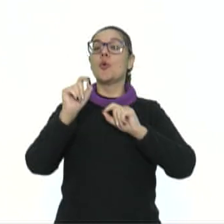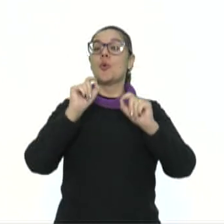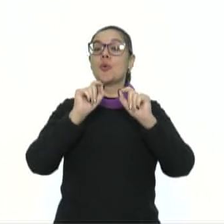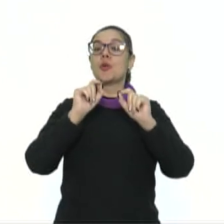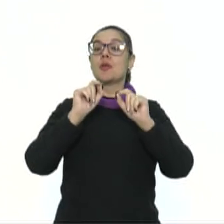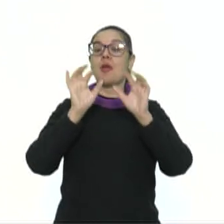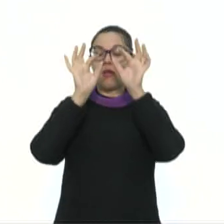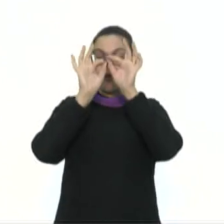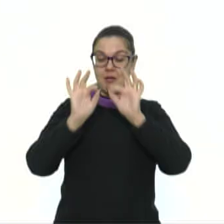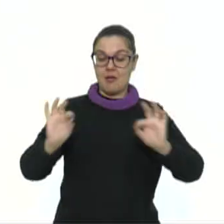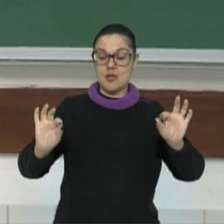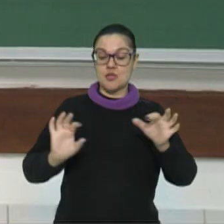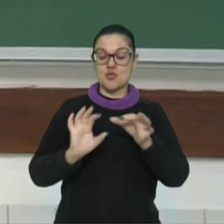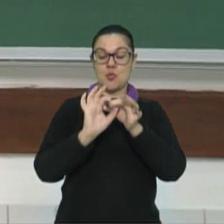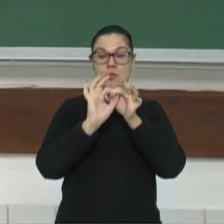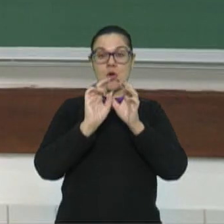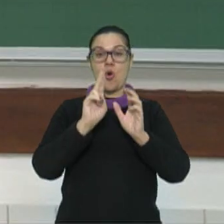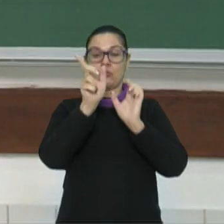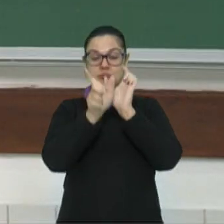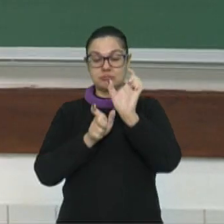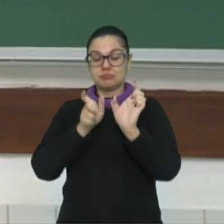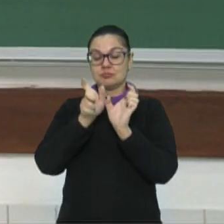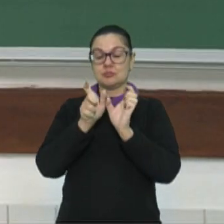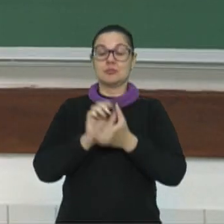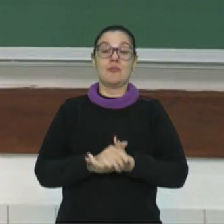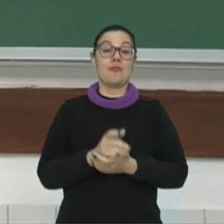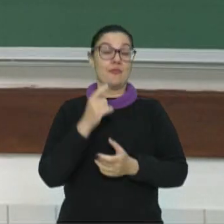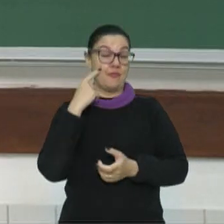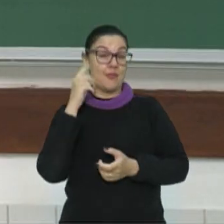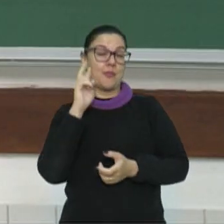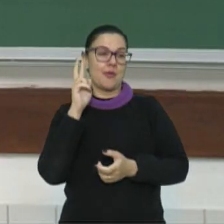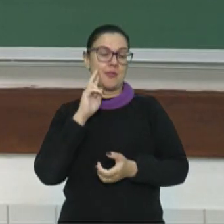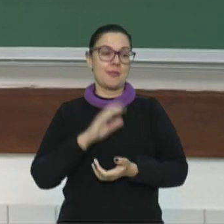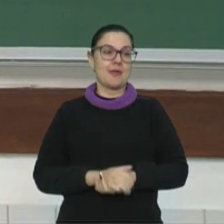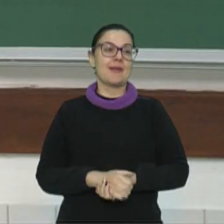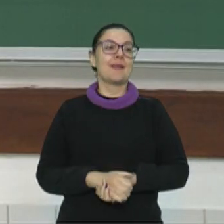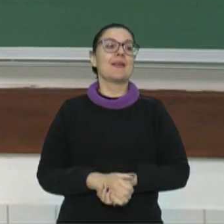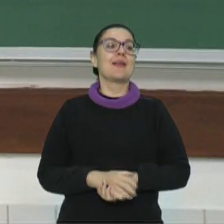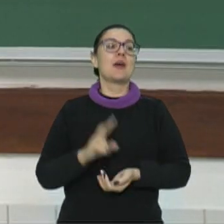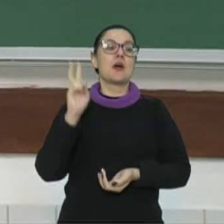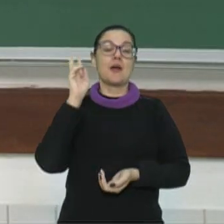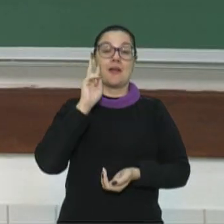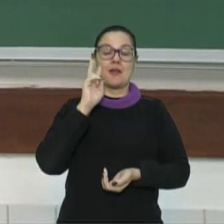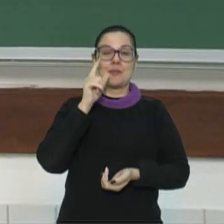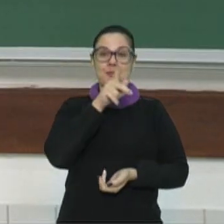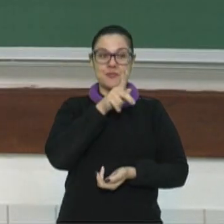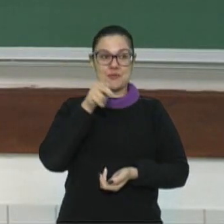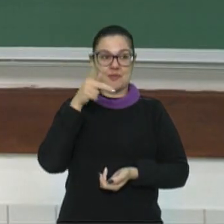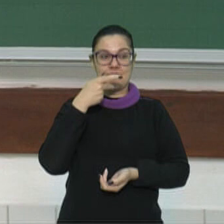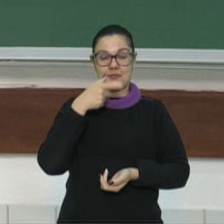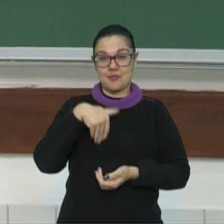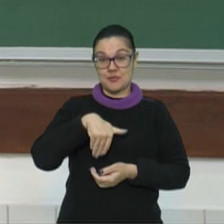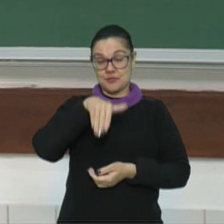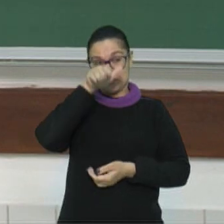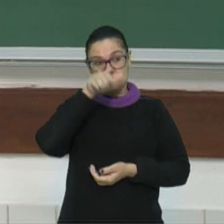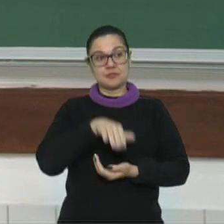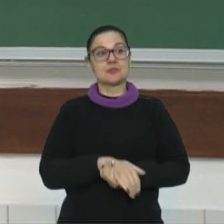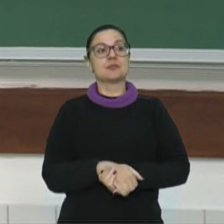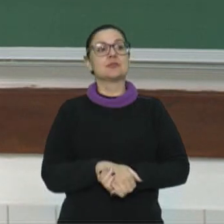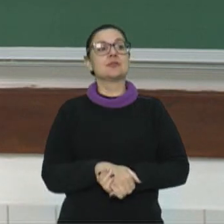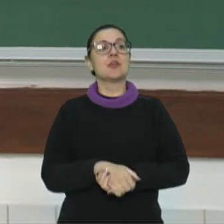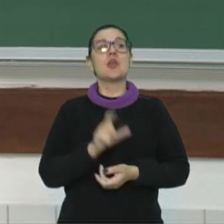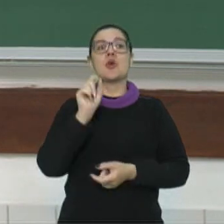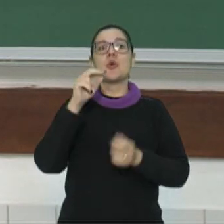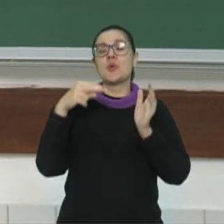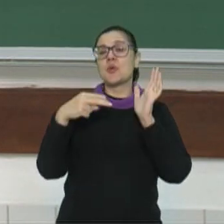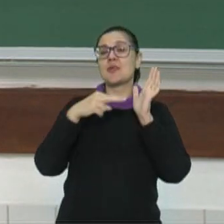subordinação ou coordenação. Vamos lembrar de novo? A professora fez na aula passada, a professora vai lembrar de novo, ó. O que